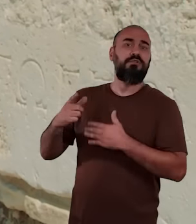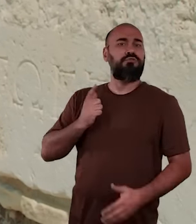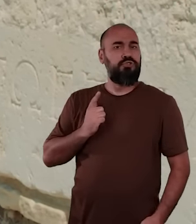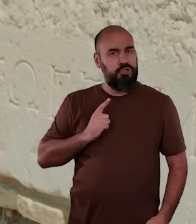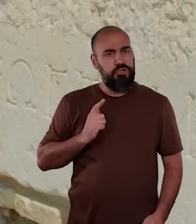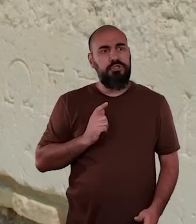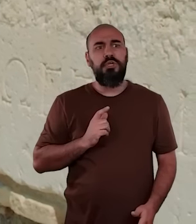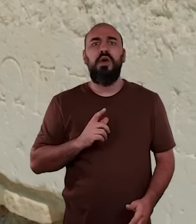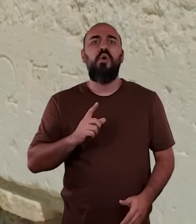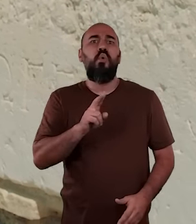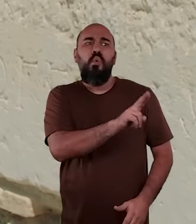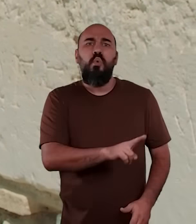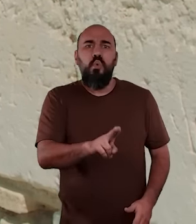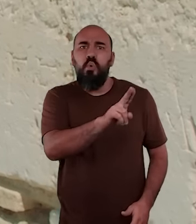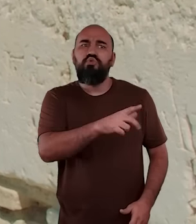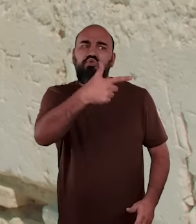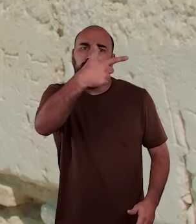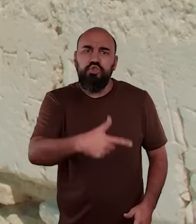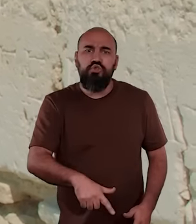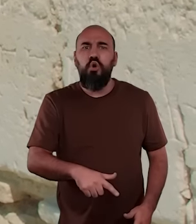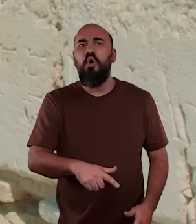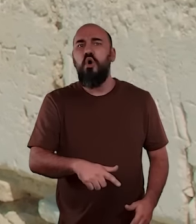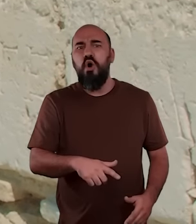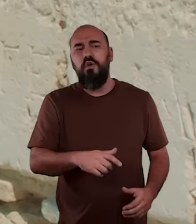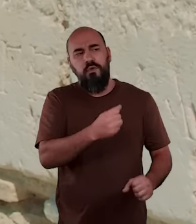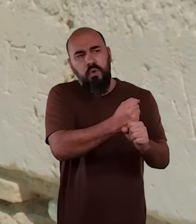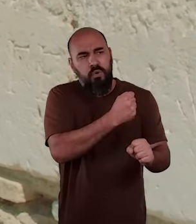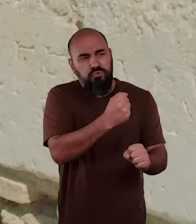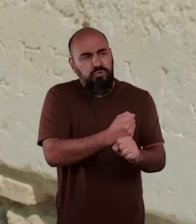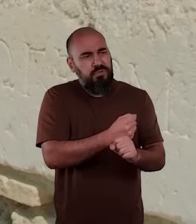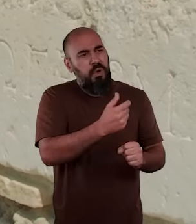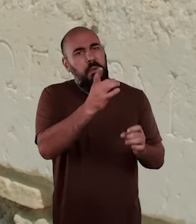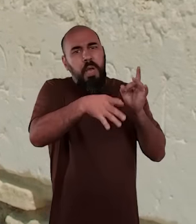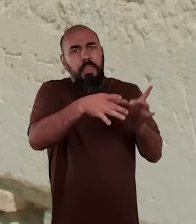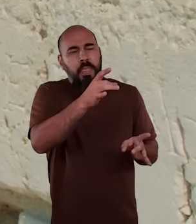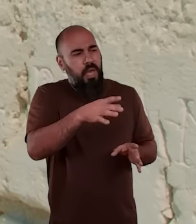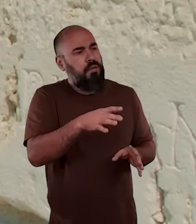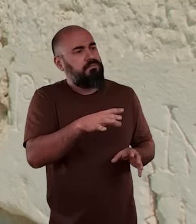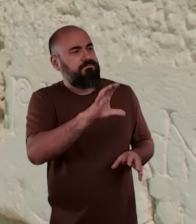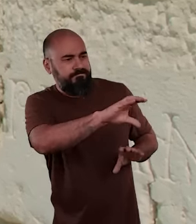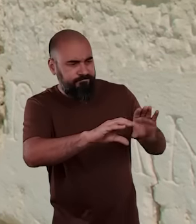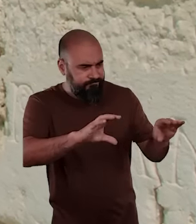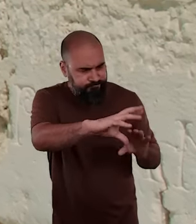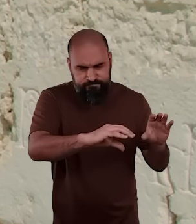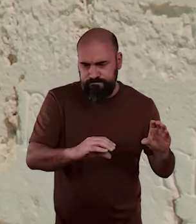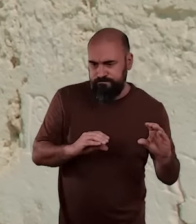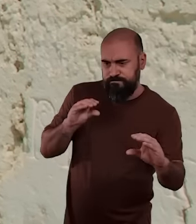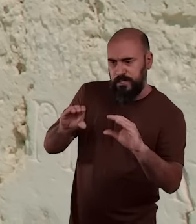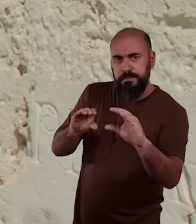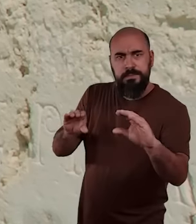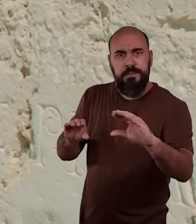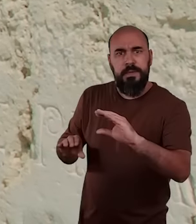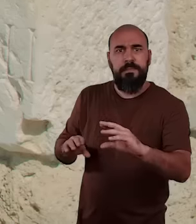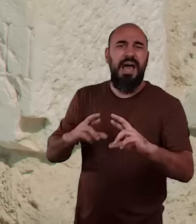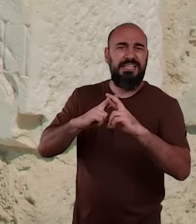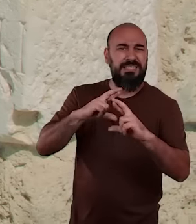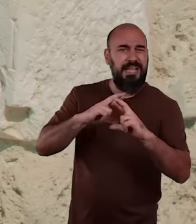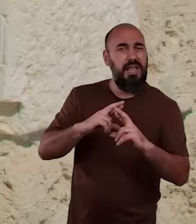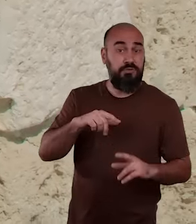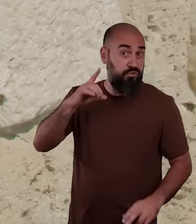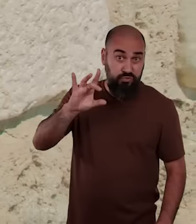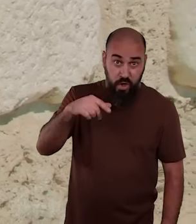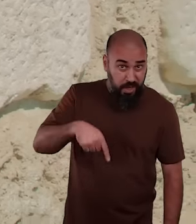para reutilização de material em construções posteriores, ou seja, reciclagem não é algo apenas do nosso tempo.